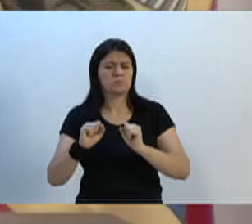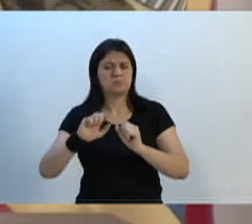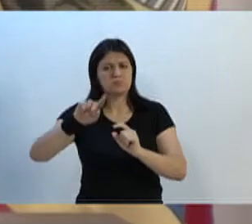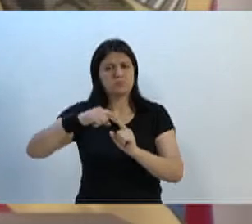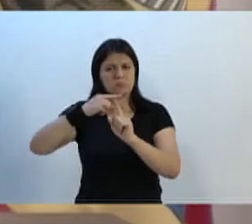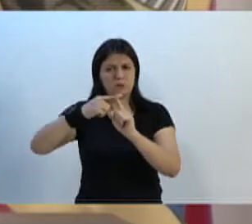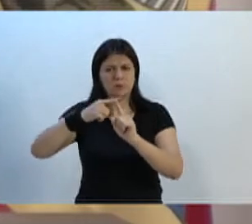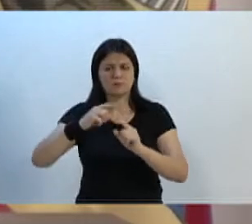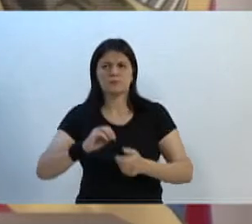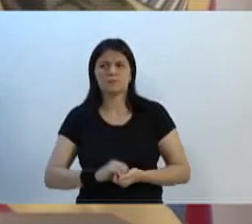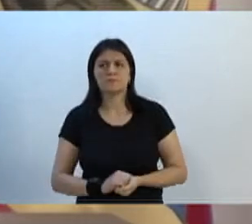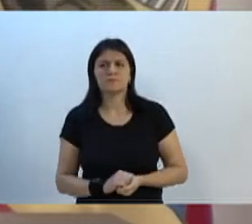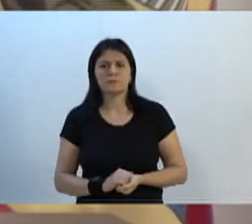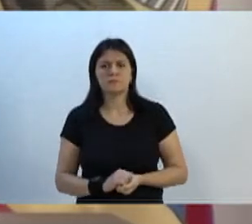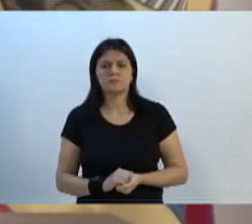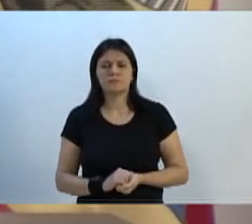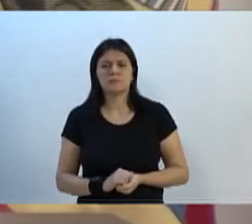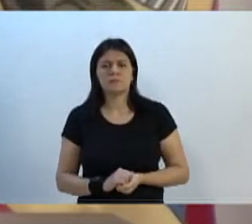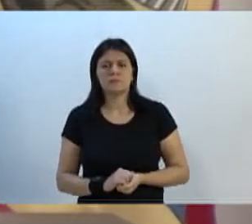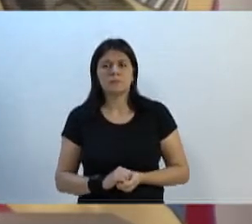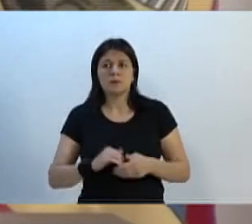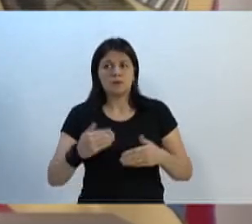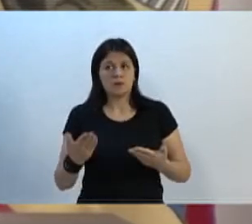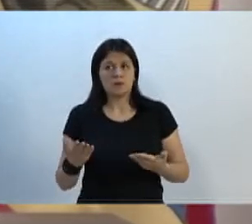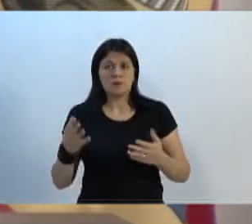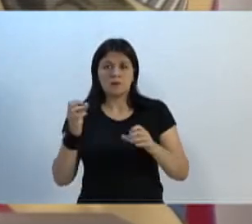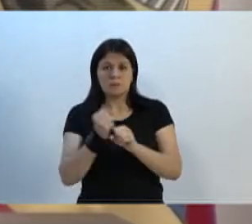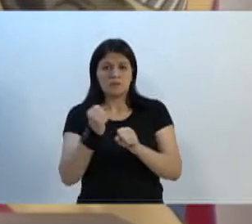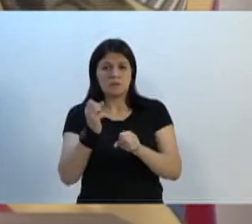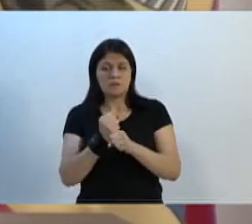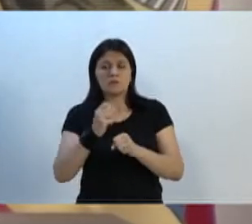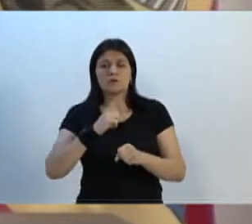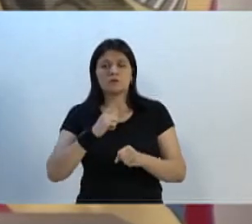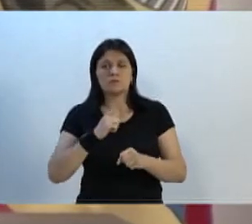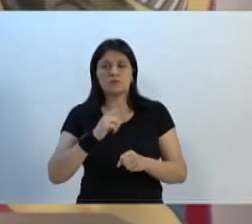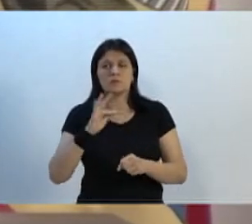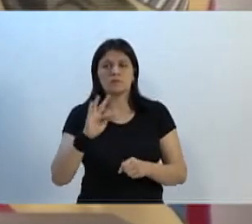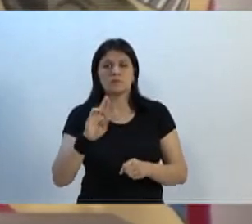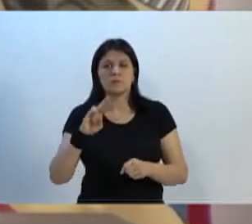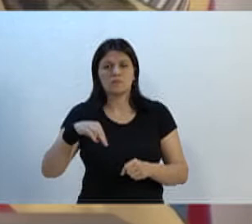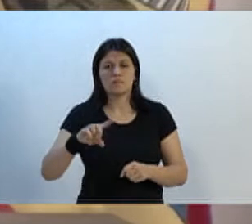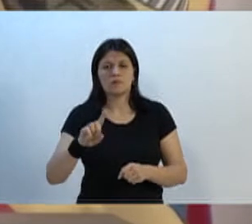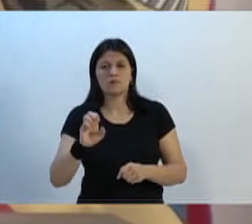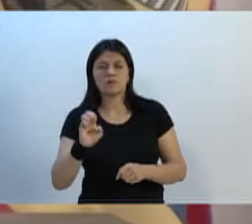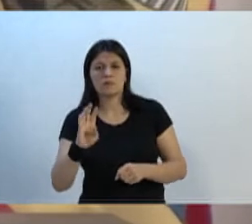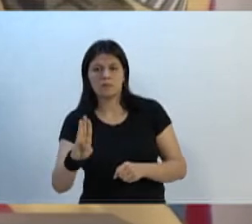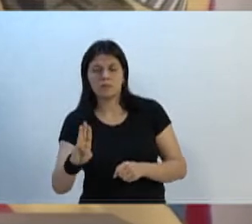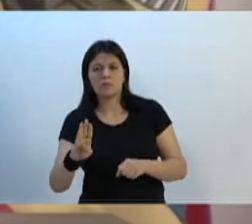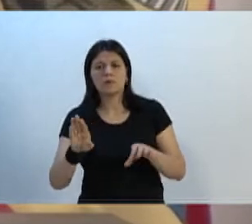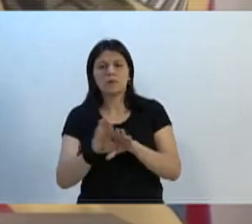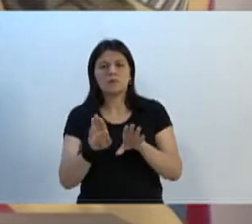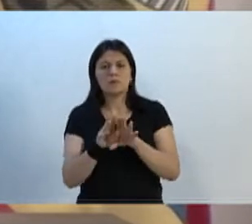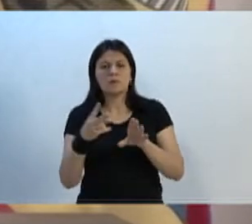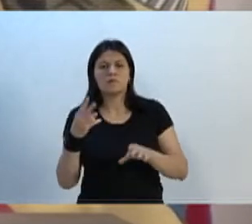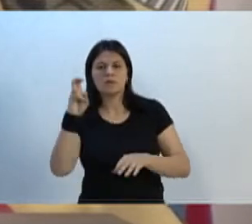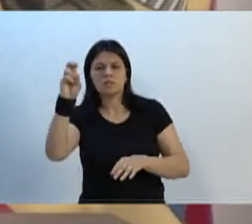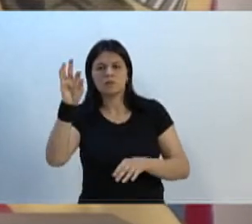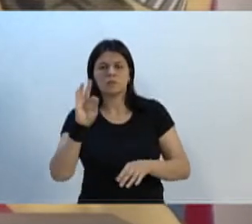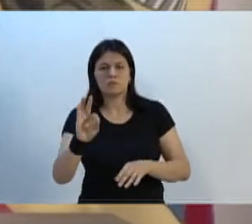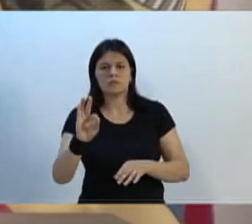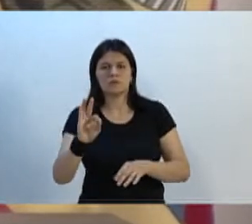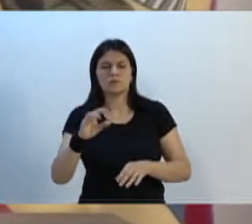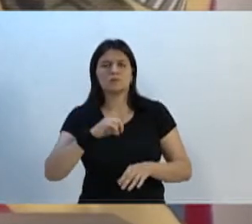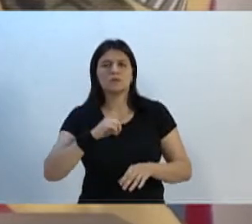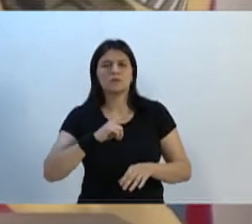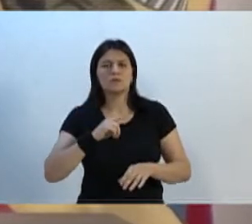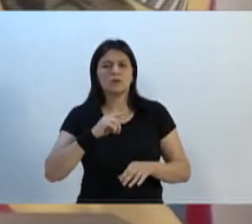25% essas contas a gente tem a conta do fundeb e a conta 25% e temos também uma outra conta chamada de conta